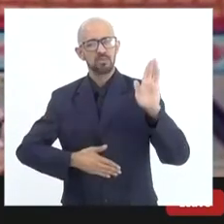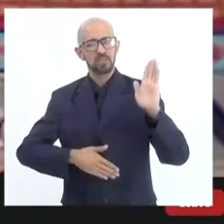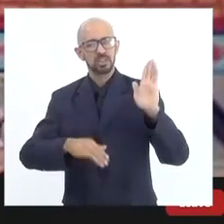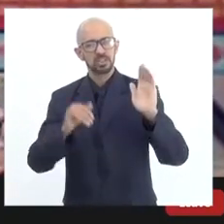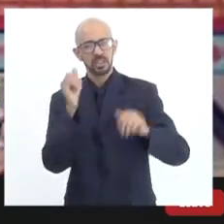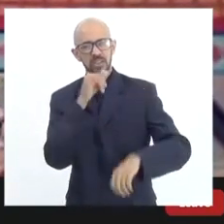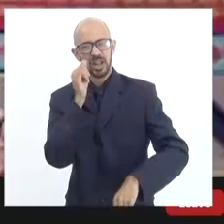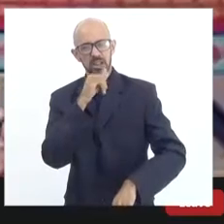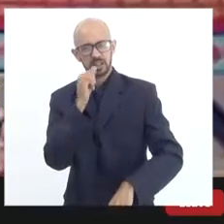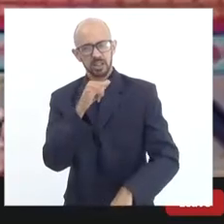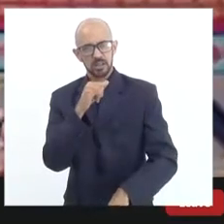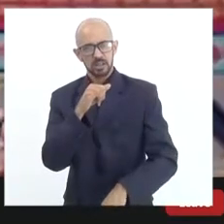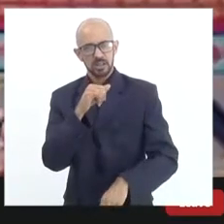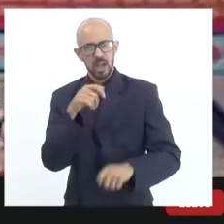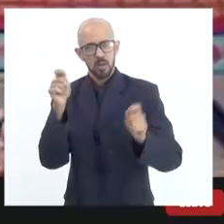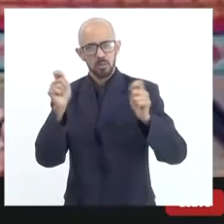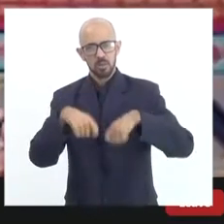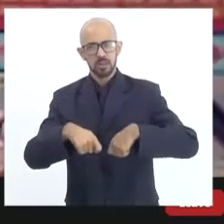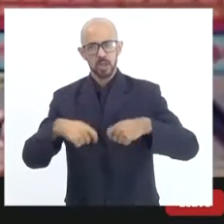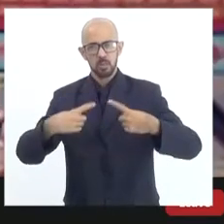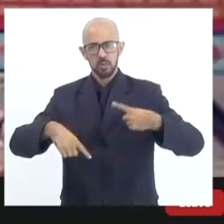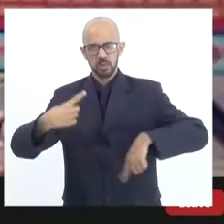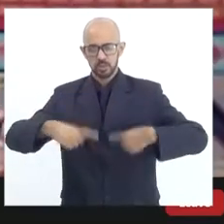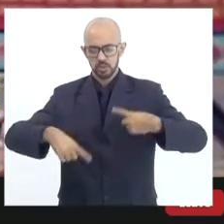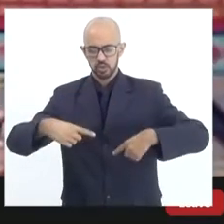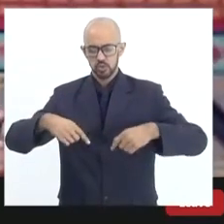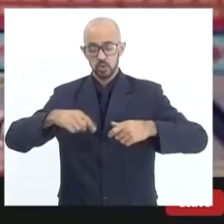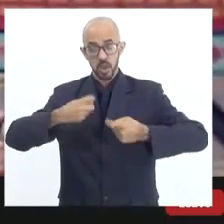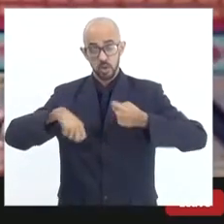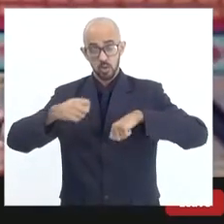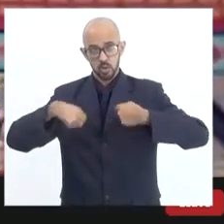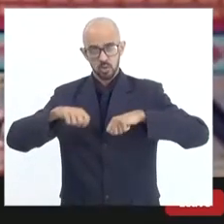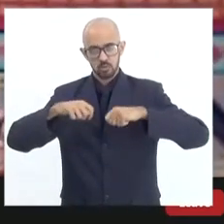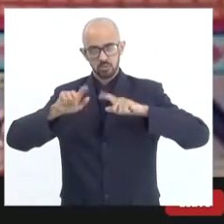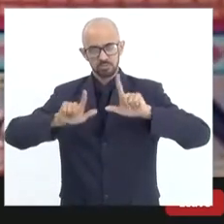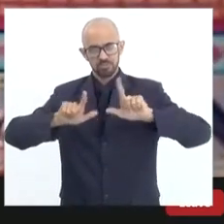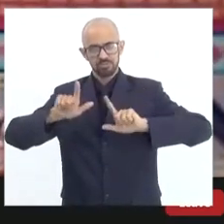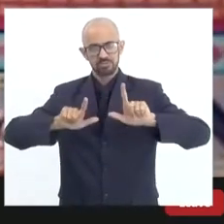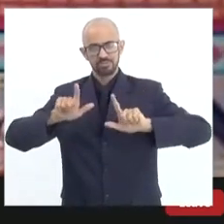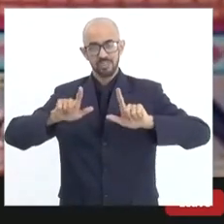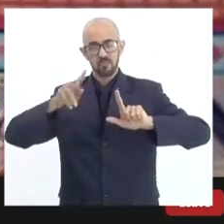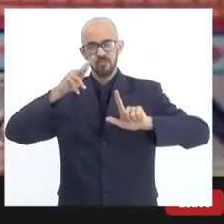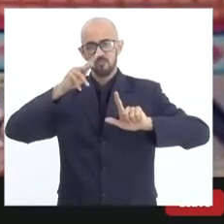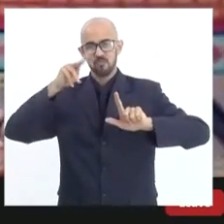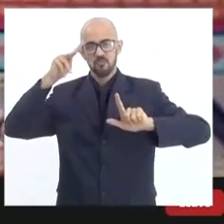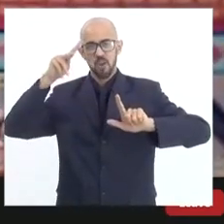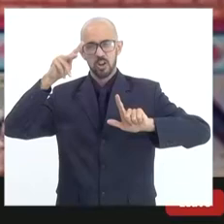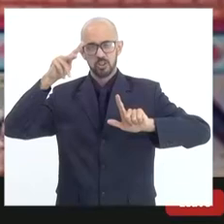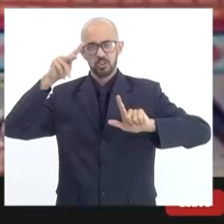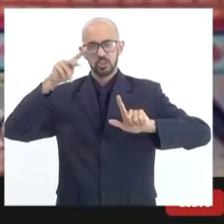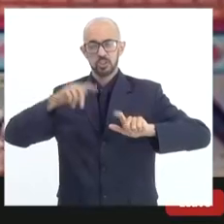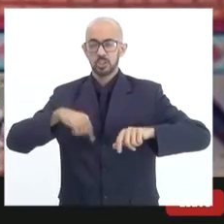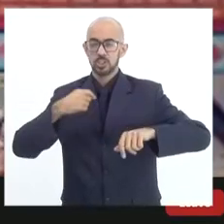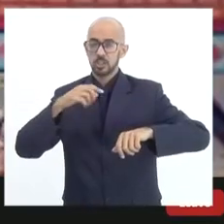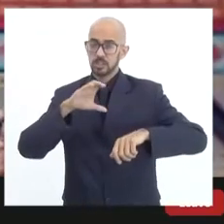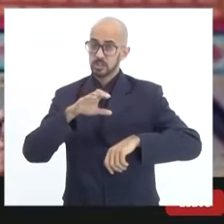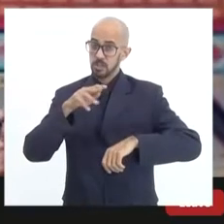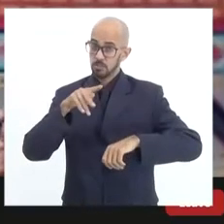poder político, poder econômico, poder midiático muito forte, então essa CPI precisa, de